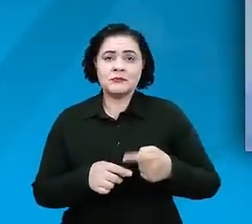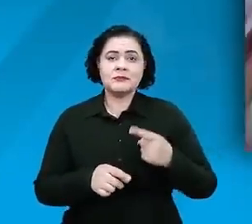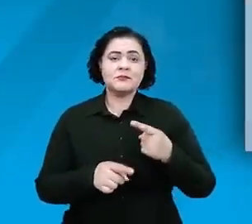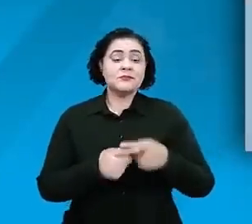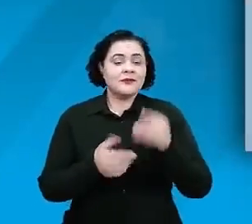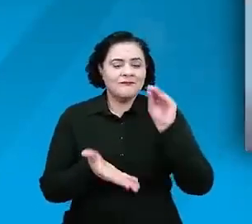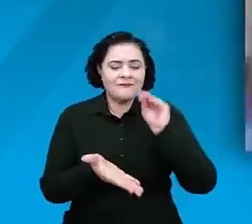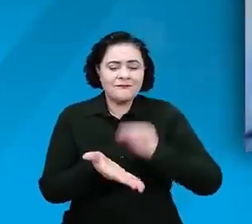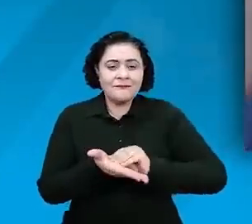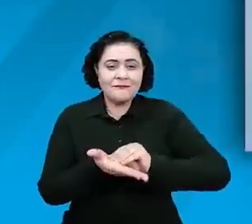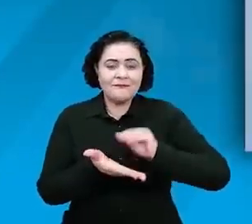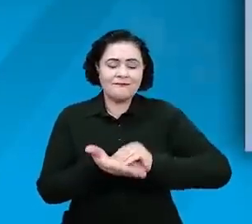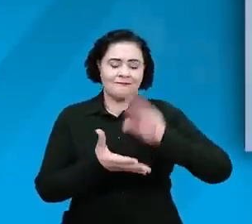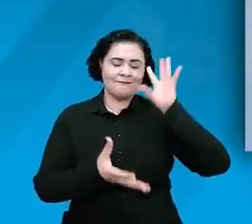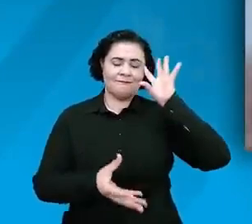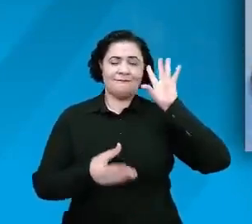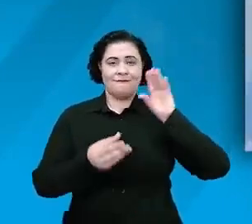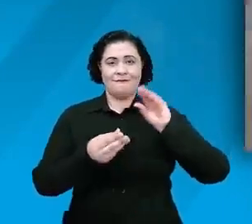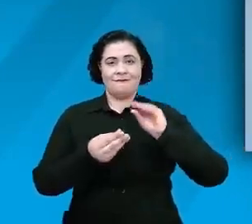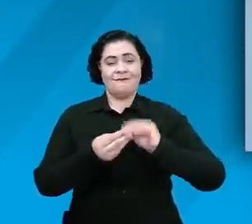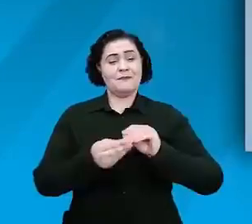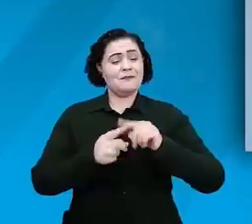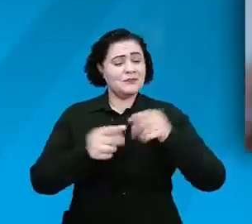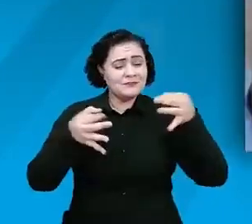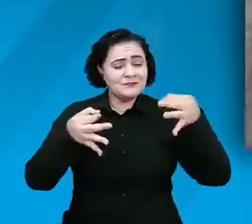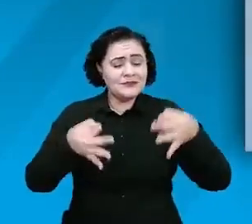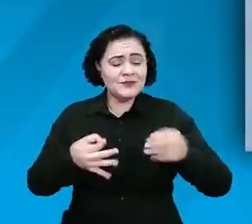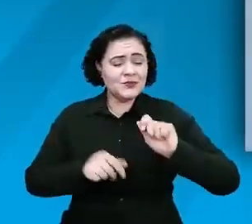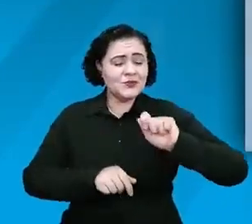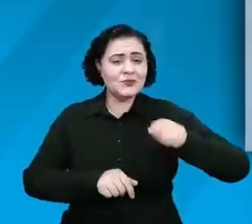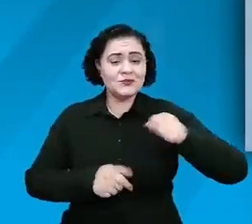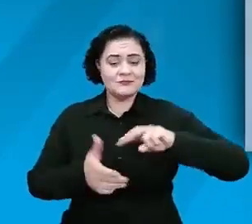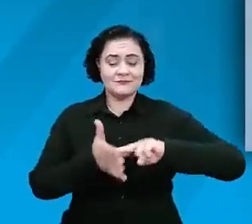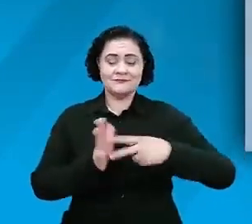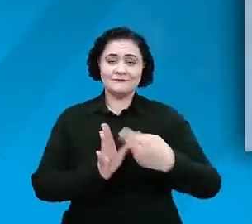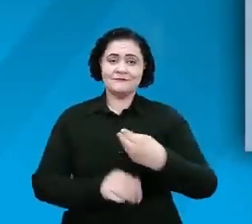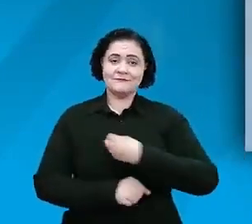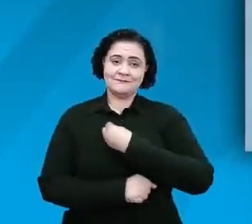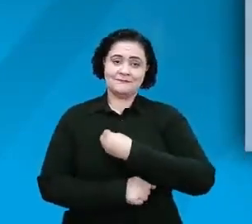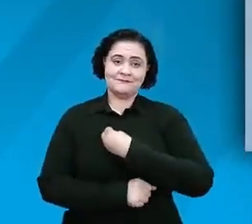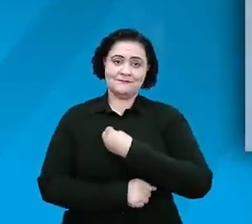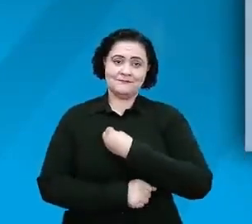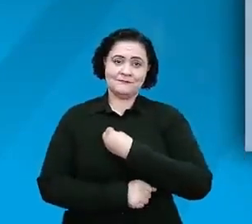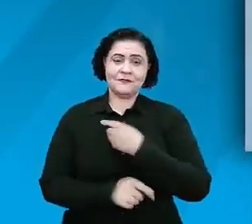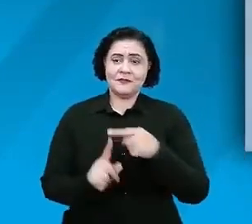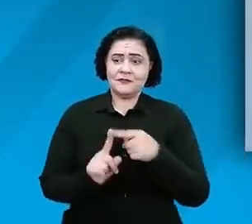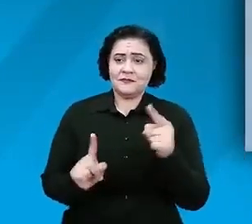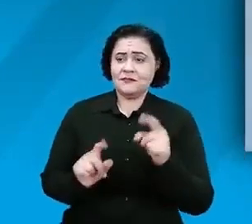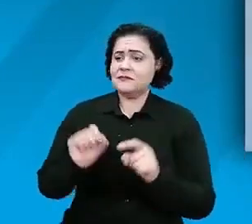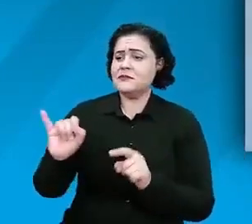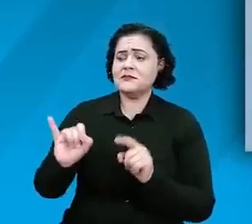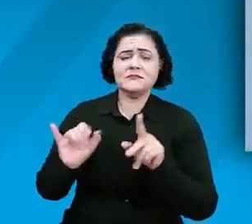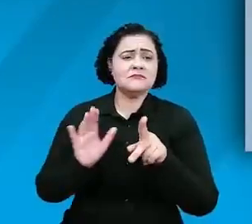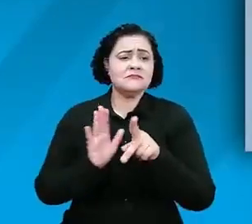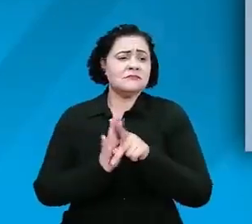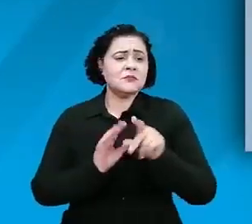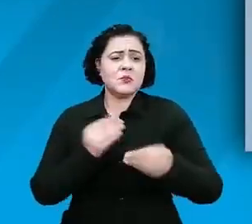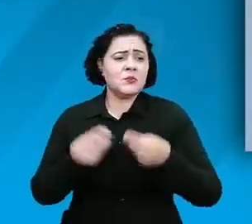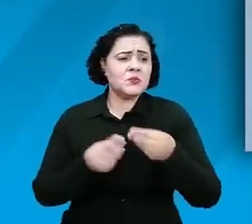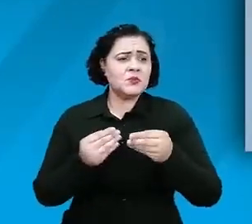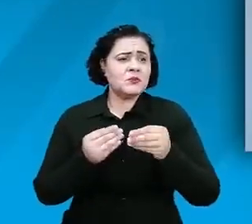Porque me falta a compreensão mais exata do sentido da vida. Mas quem são